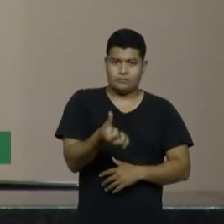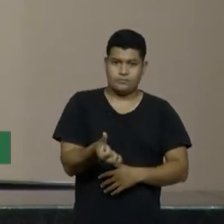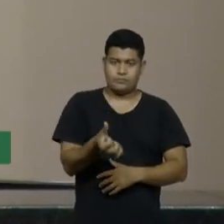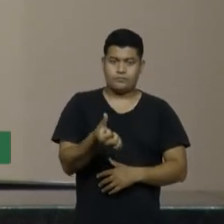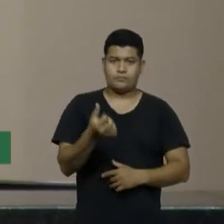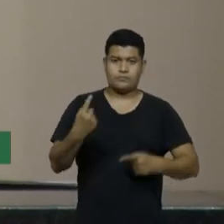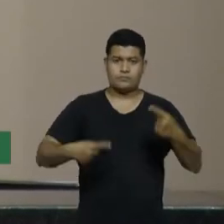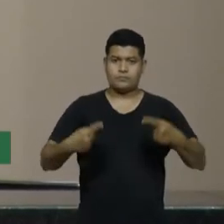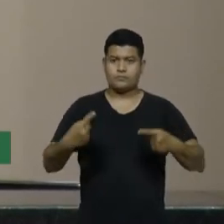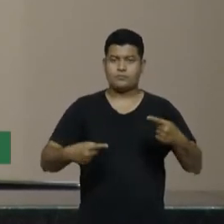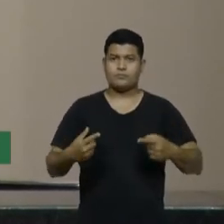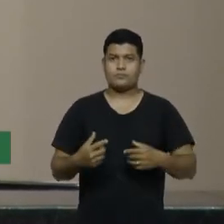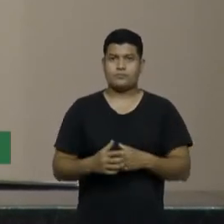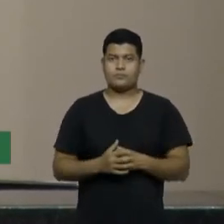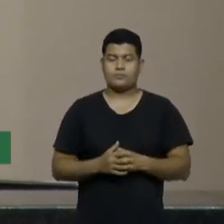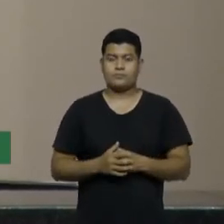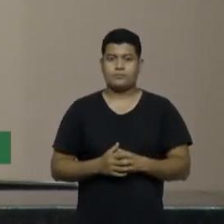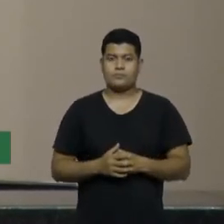discussão.